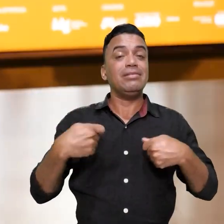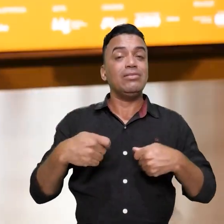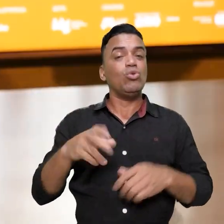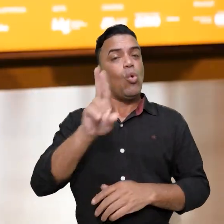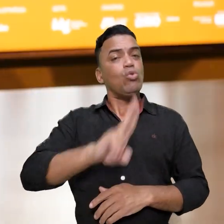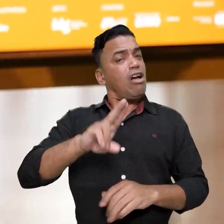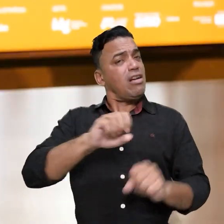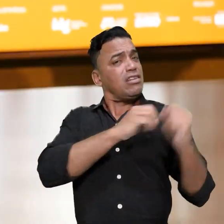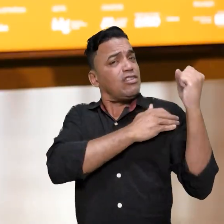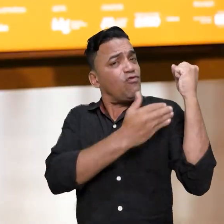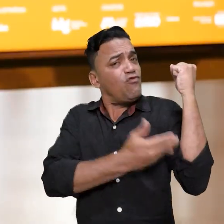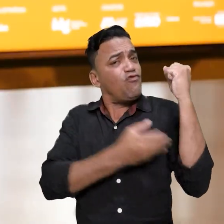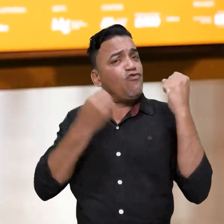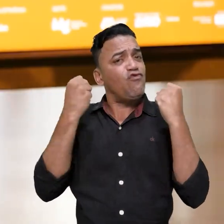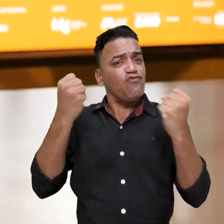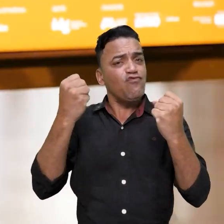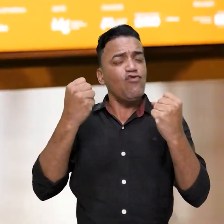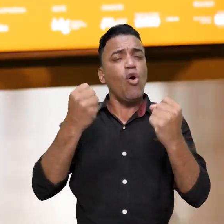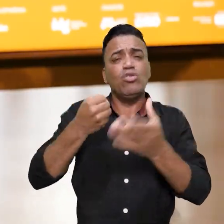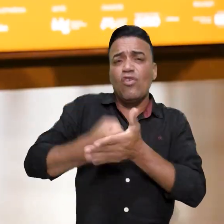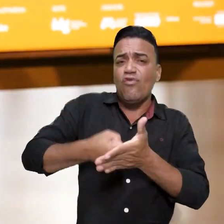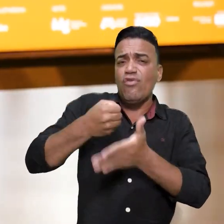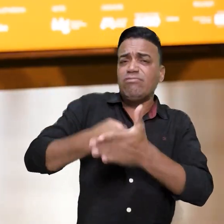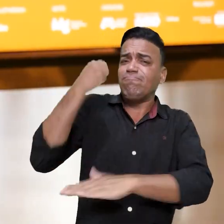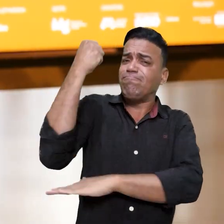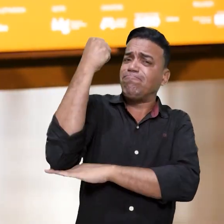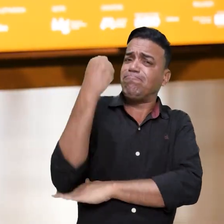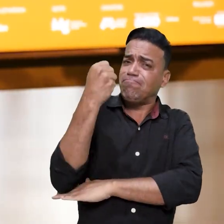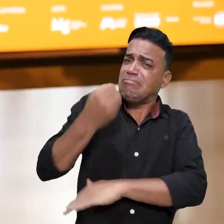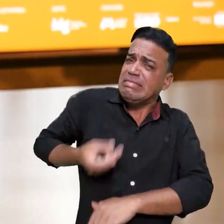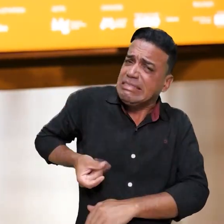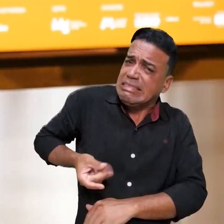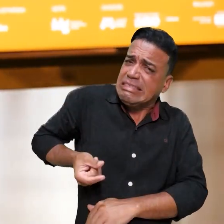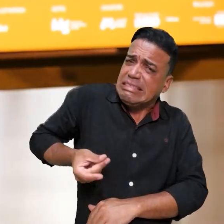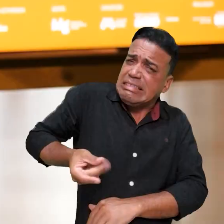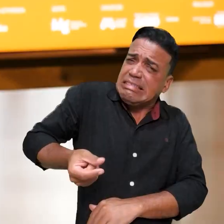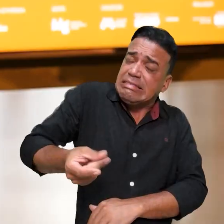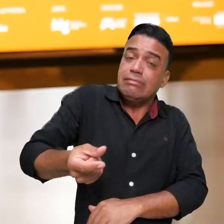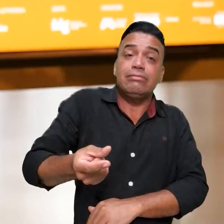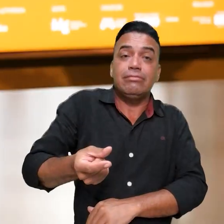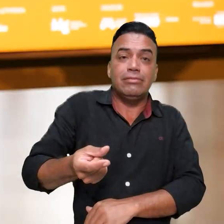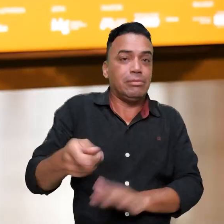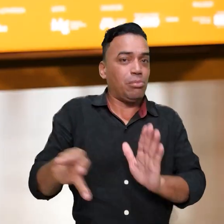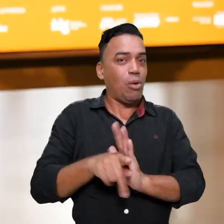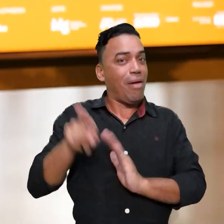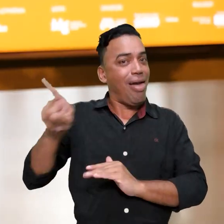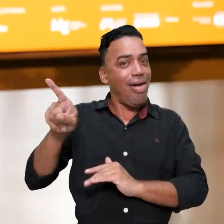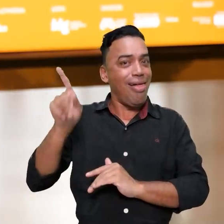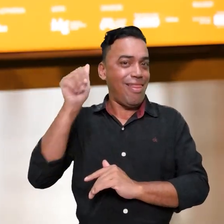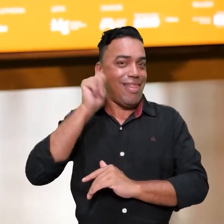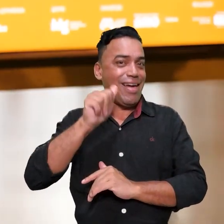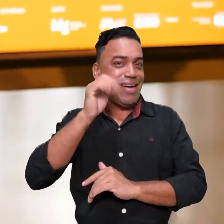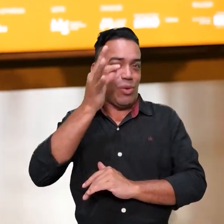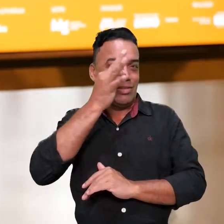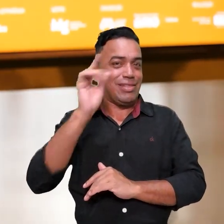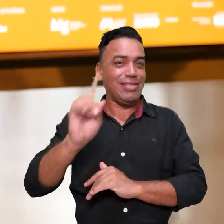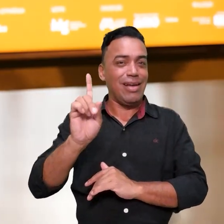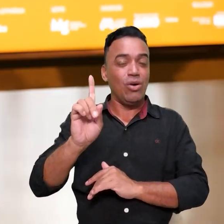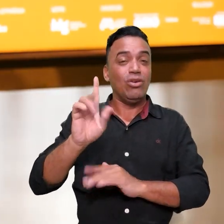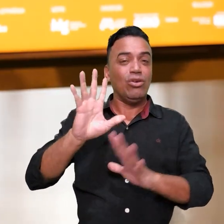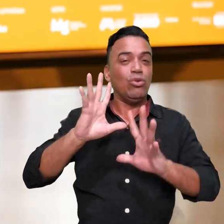essa força que eu venho lutando há tanto tempo, não ela especificamente, toda